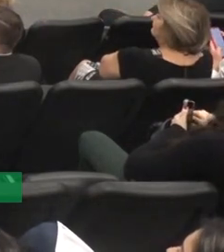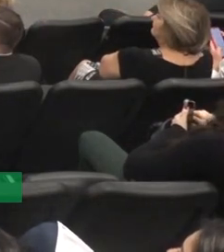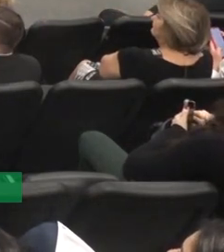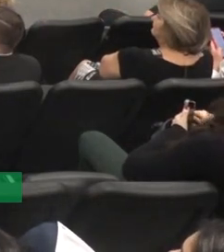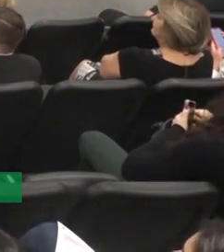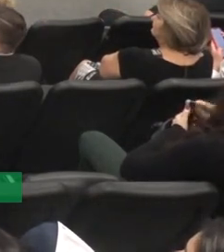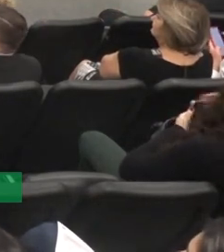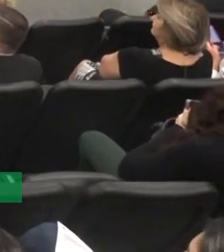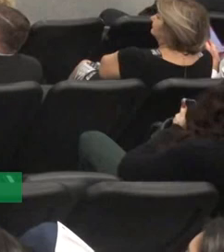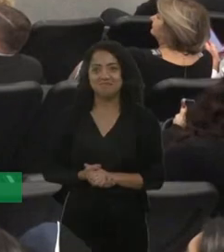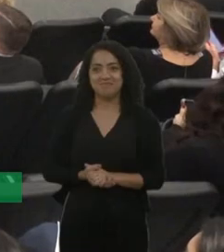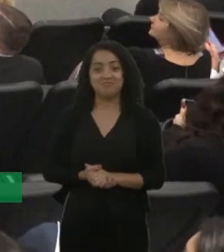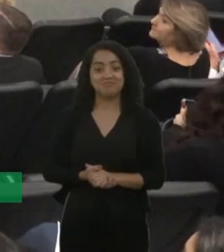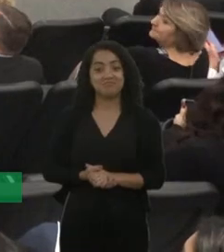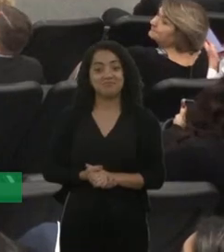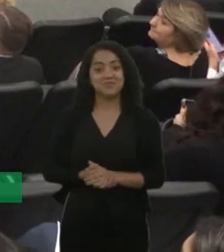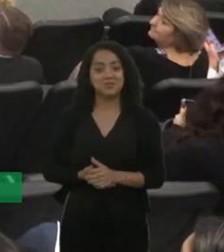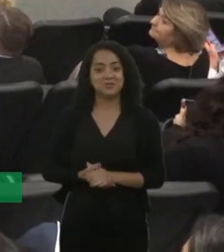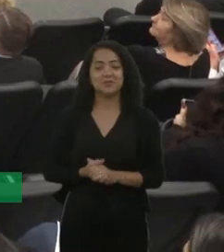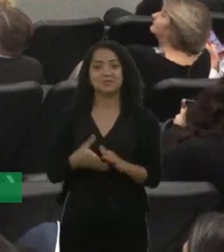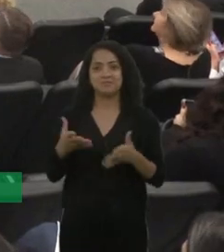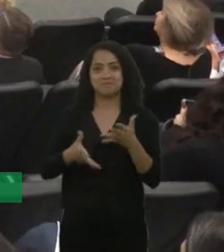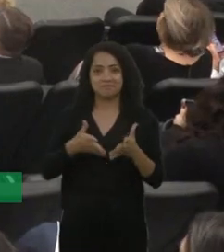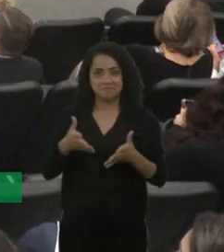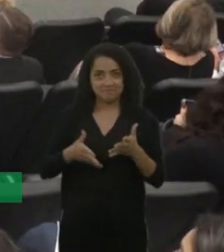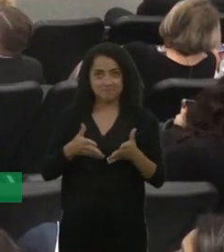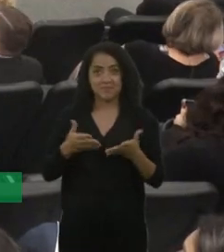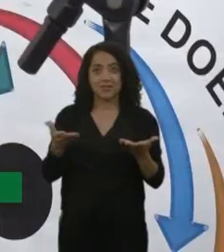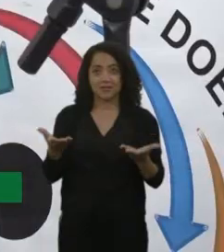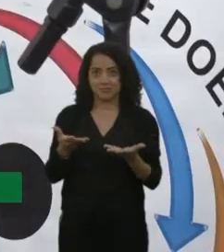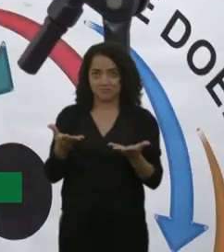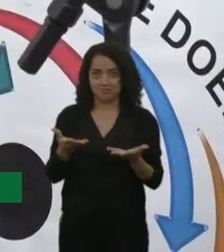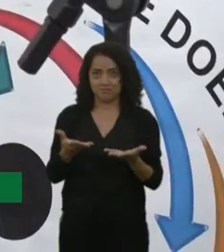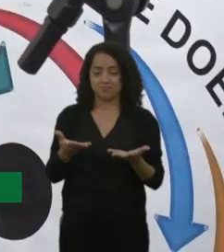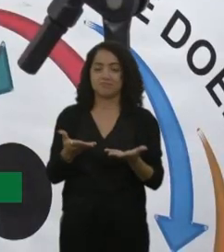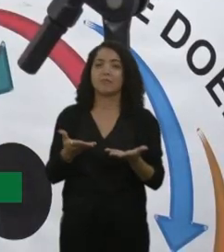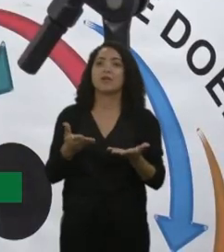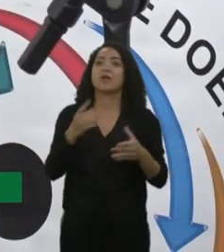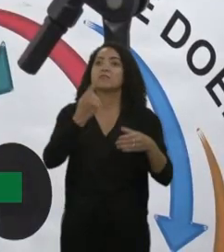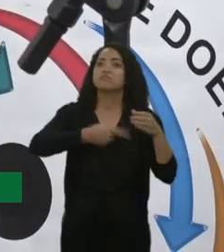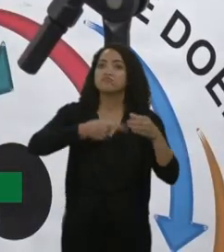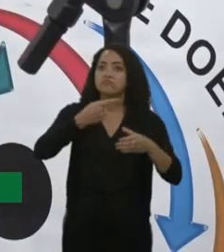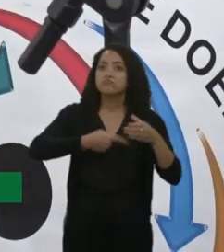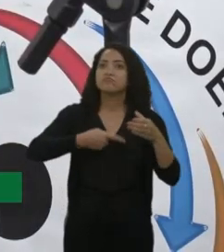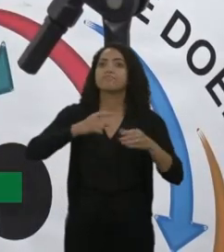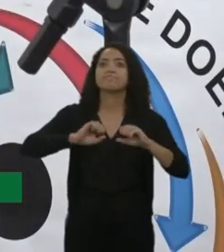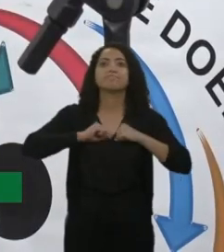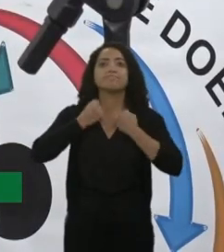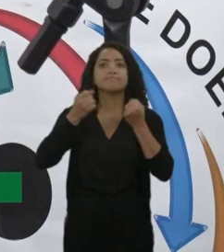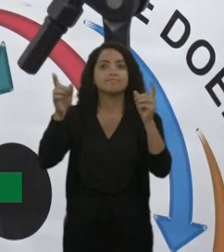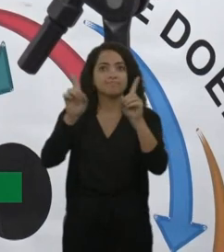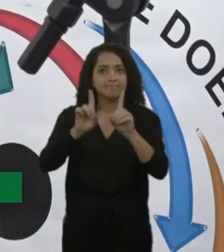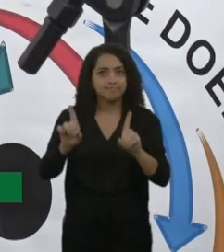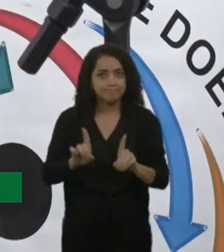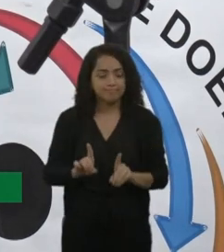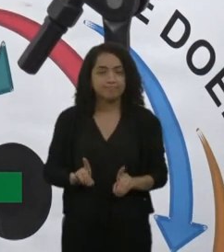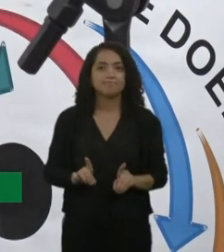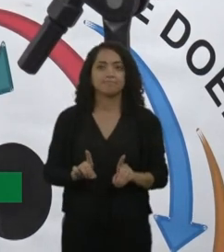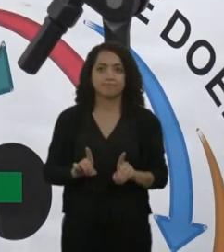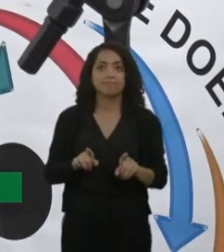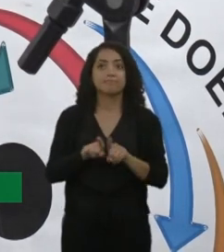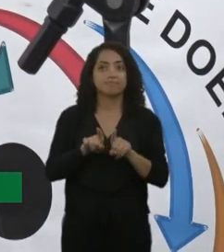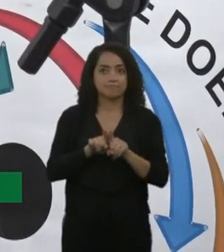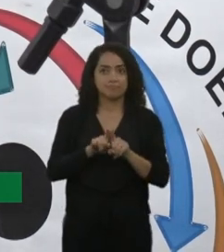Assembleia Legislativa do Estado de Santa Catarina, através da Comissão de Defesa dos Direitos da Pessoa com Deficiência e da